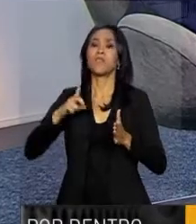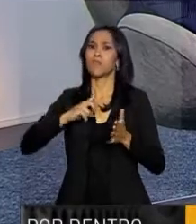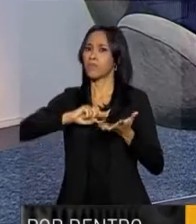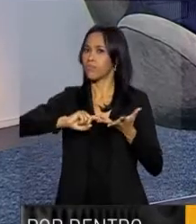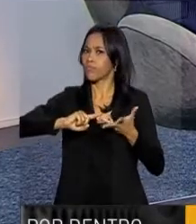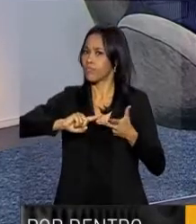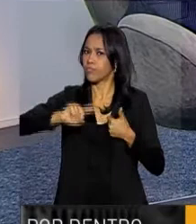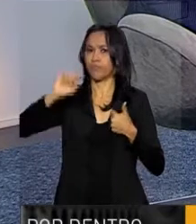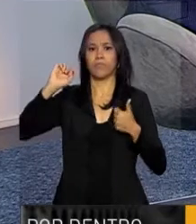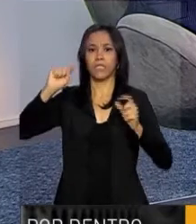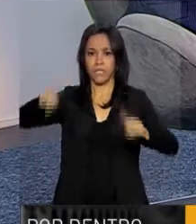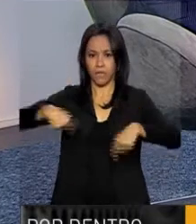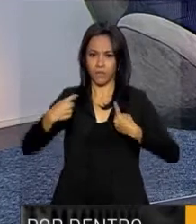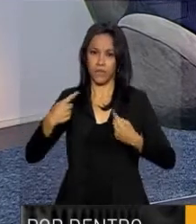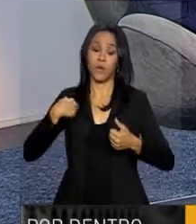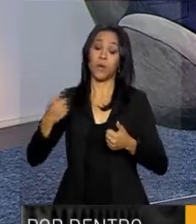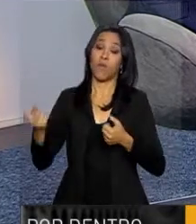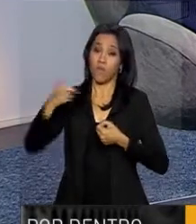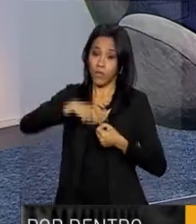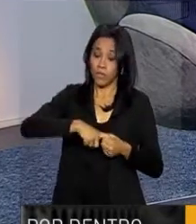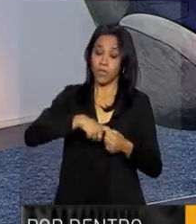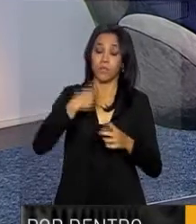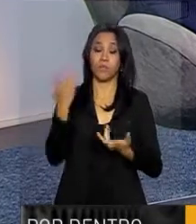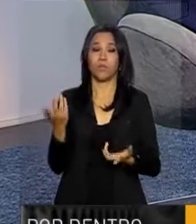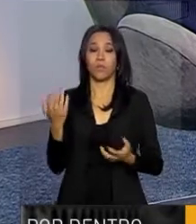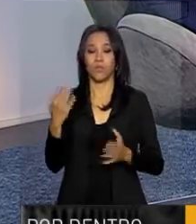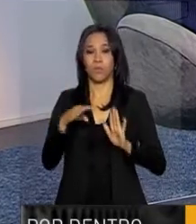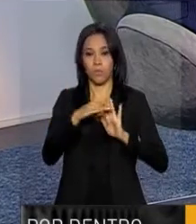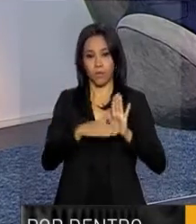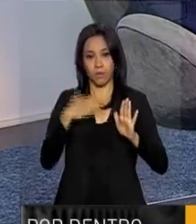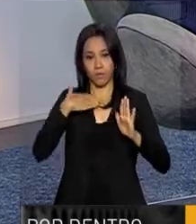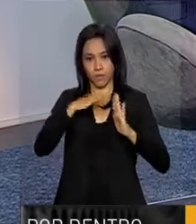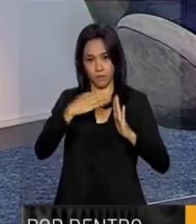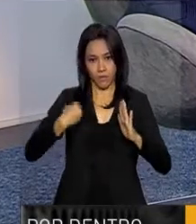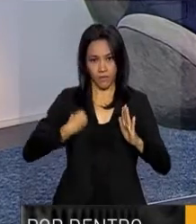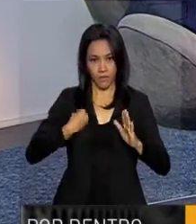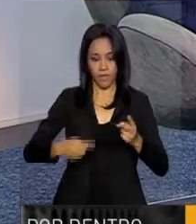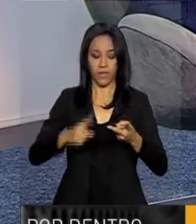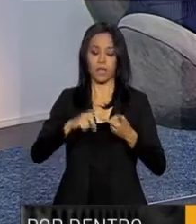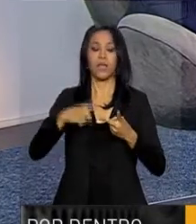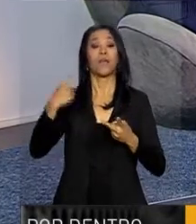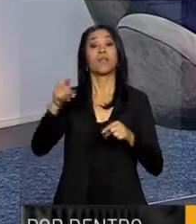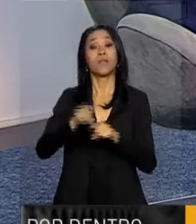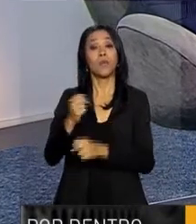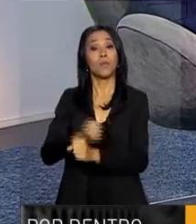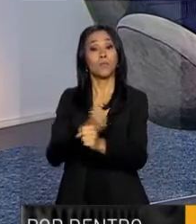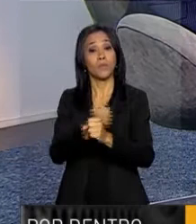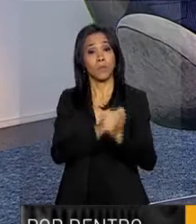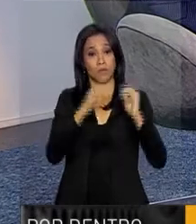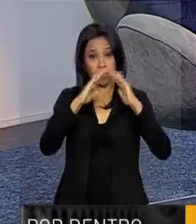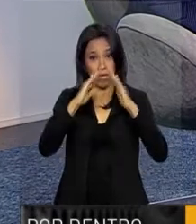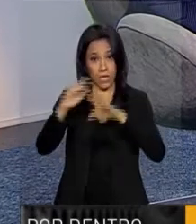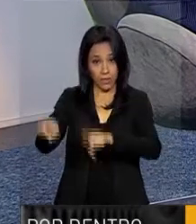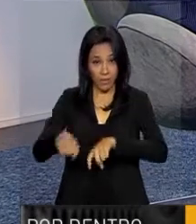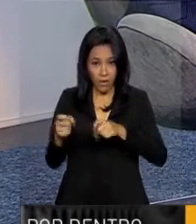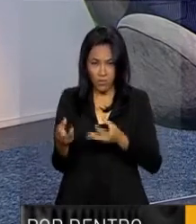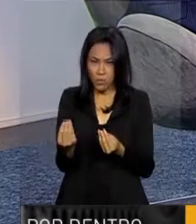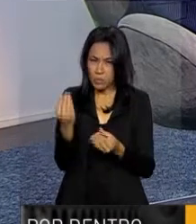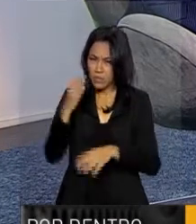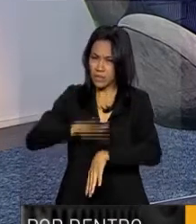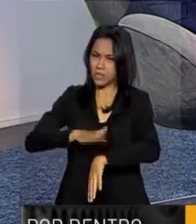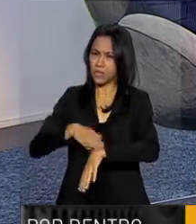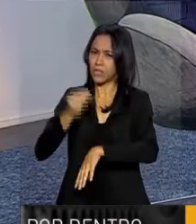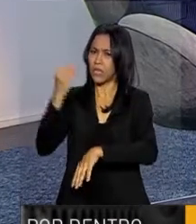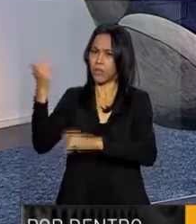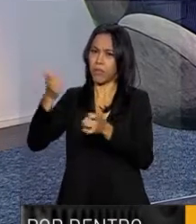retomamos o programa minha casa minha vida com muita veemência como também na habitação rural o programa que estava paralisada há muitos anos